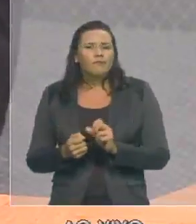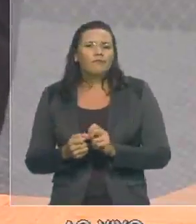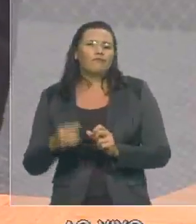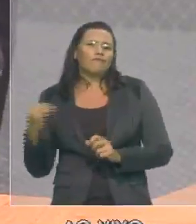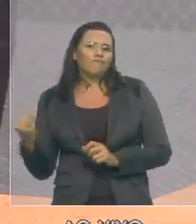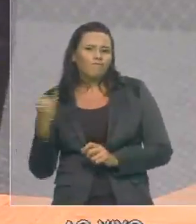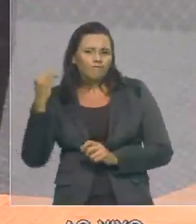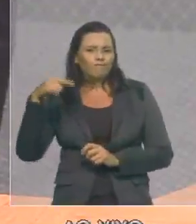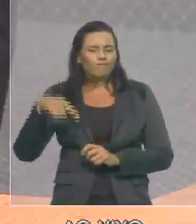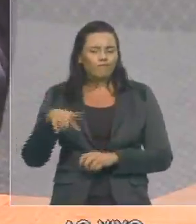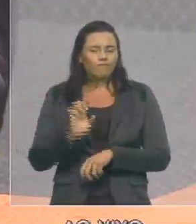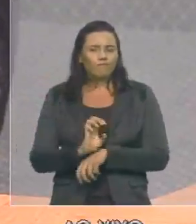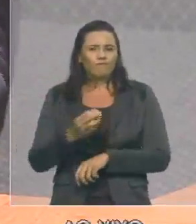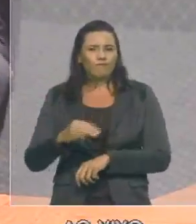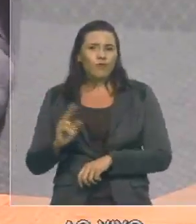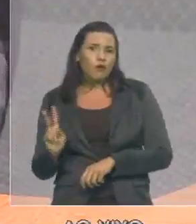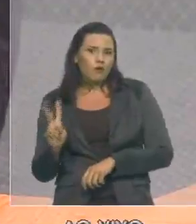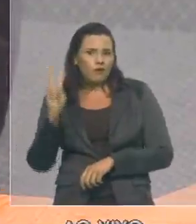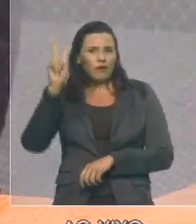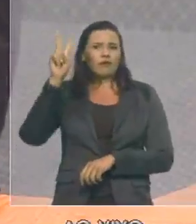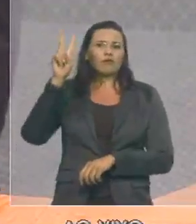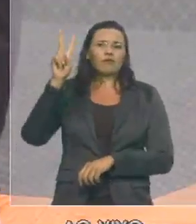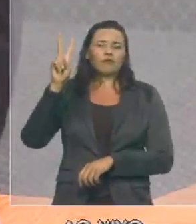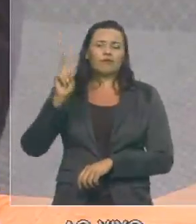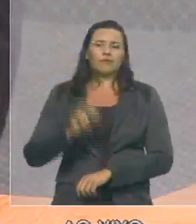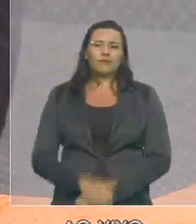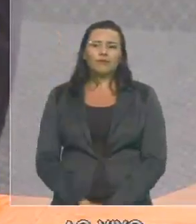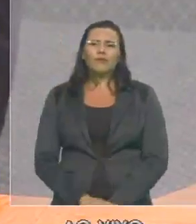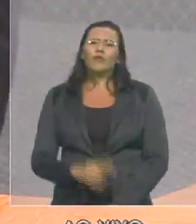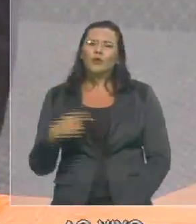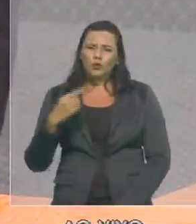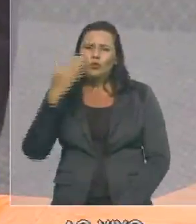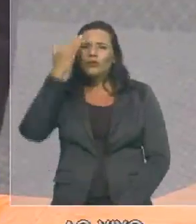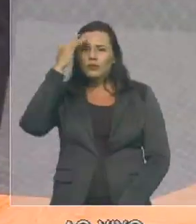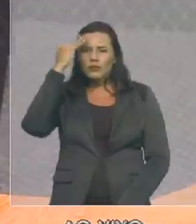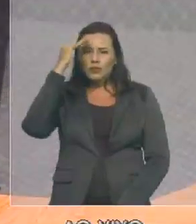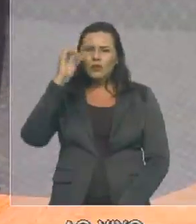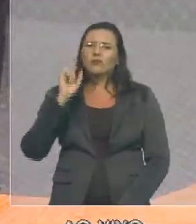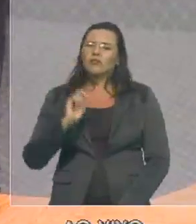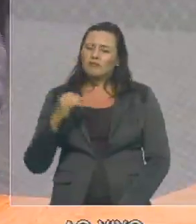aqui no Estado estamos também focando na aquicultura, porque entendemos que é um